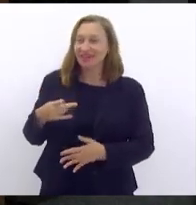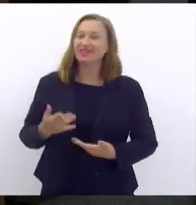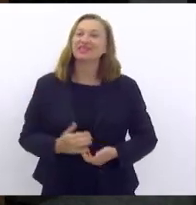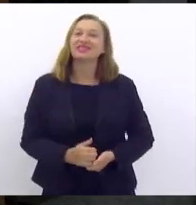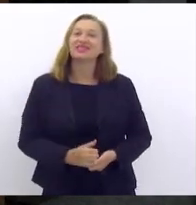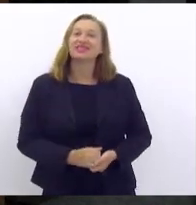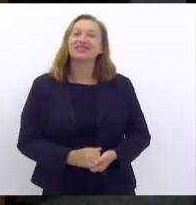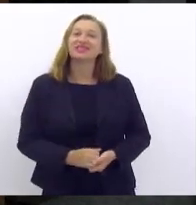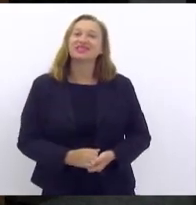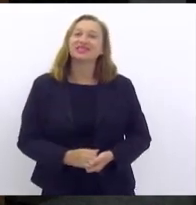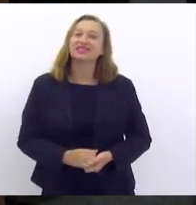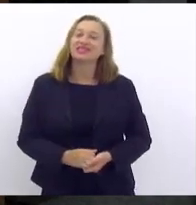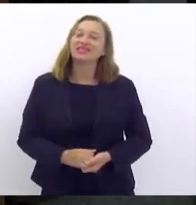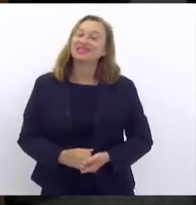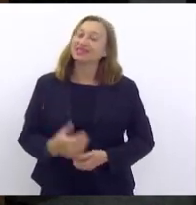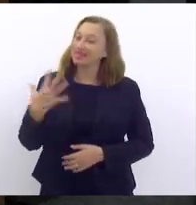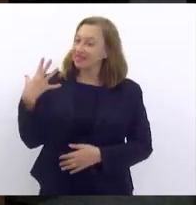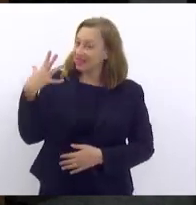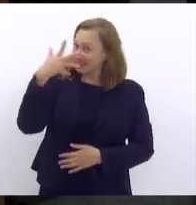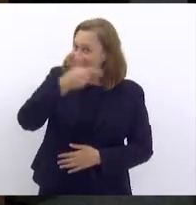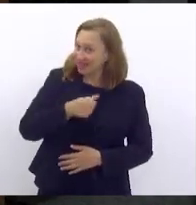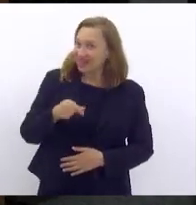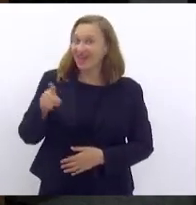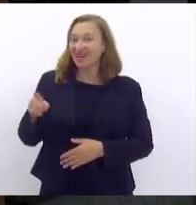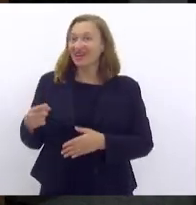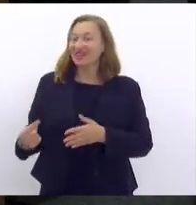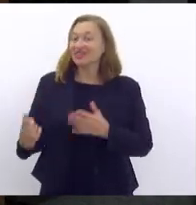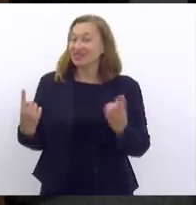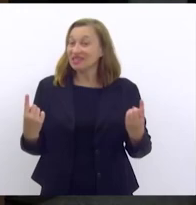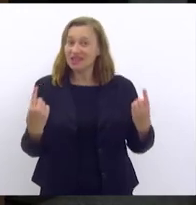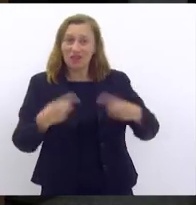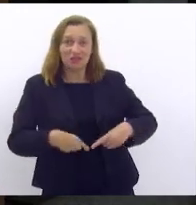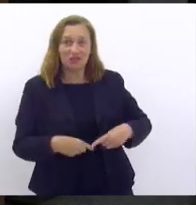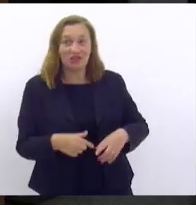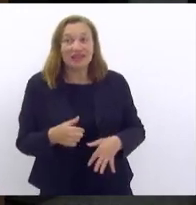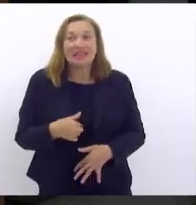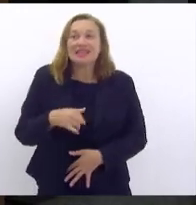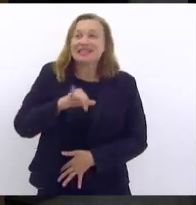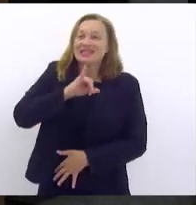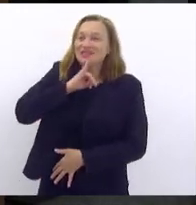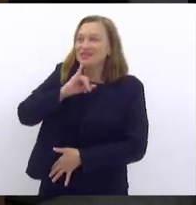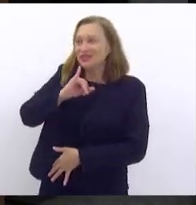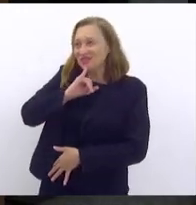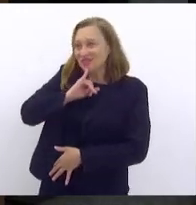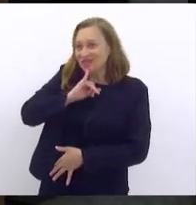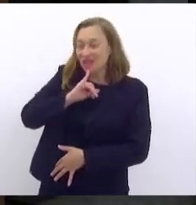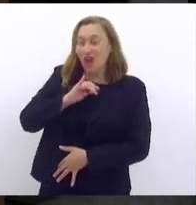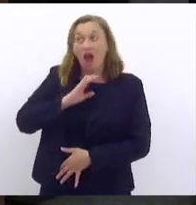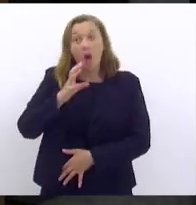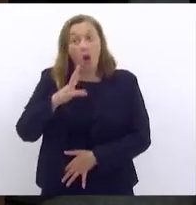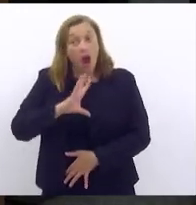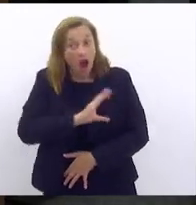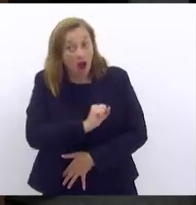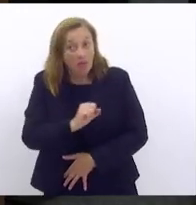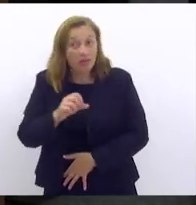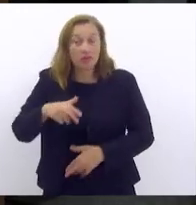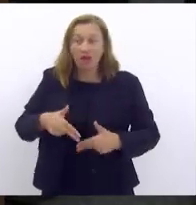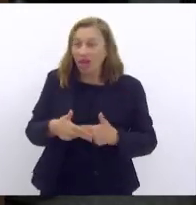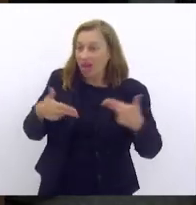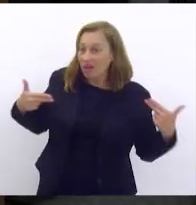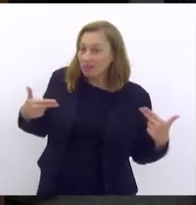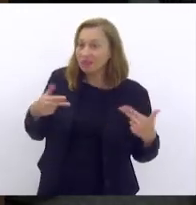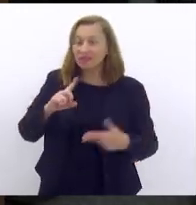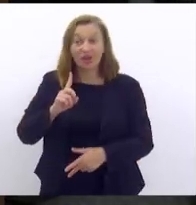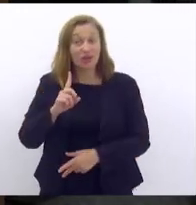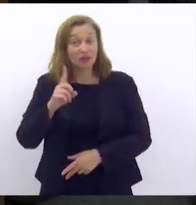gesto bonito, e ele me fez um desafio. Infelizmente, eu sou uma grande admiradora do hip-hop, não sou